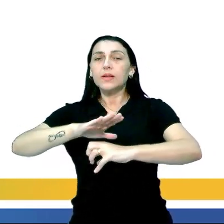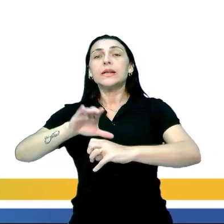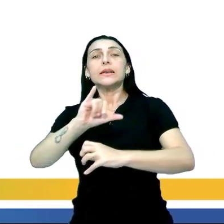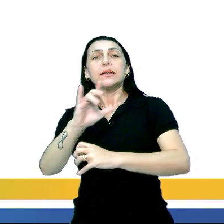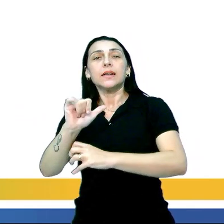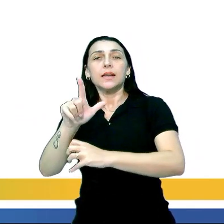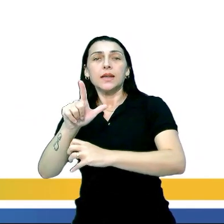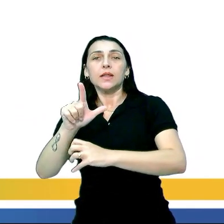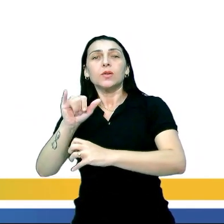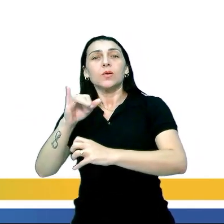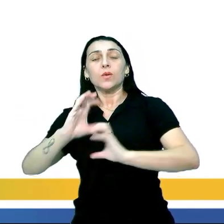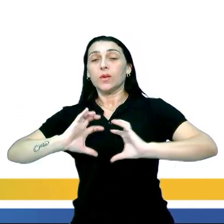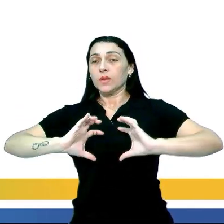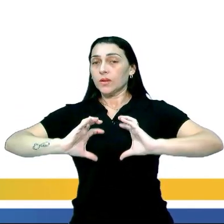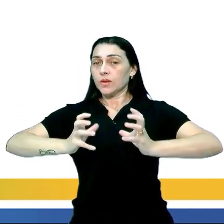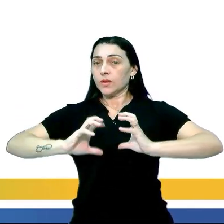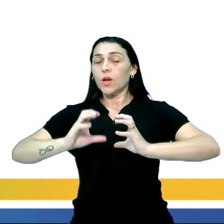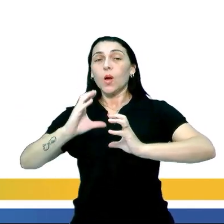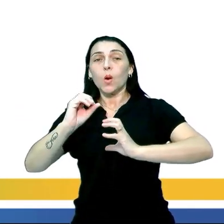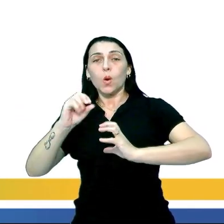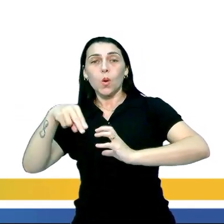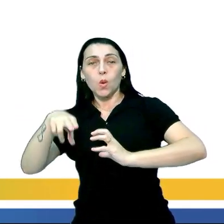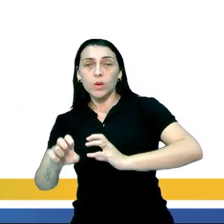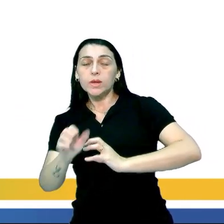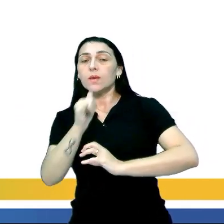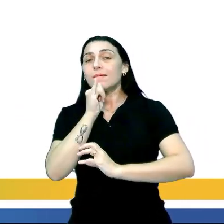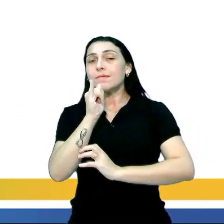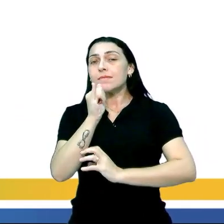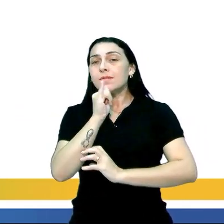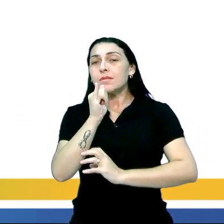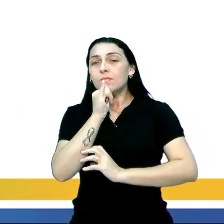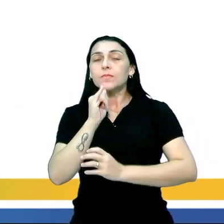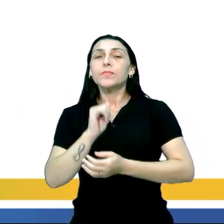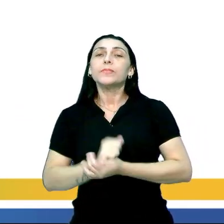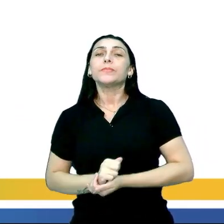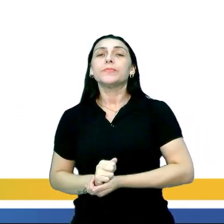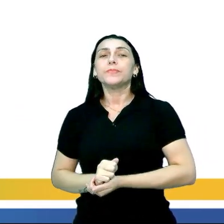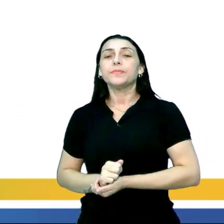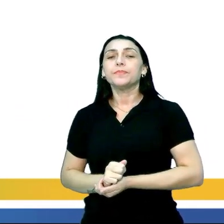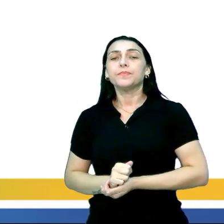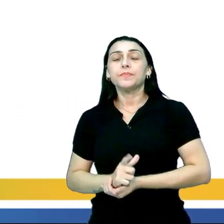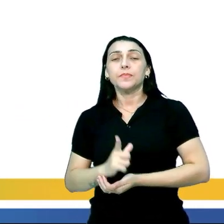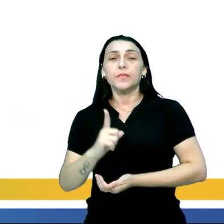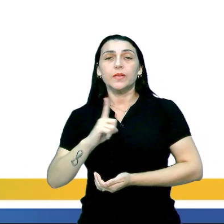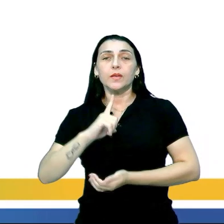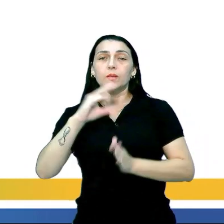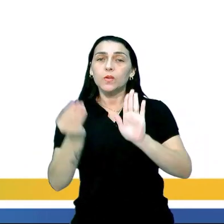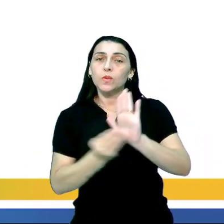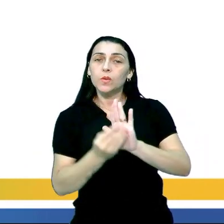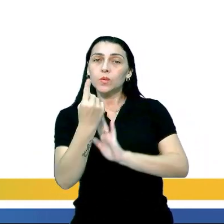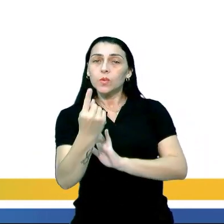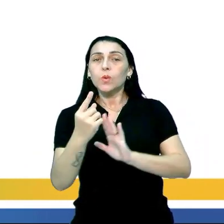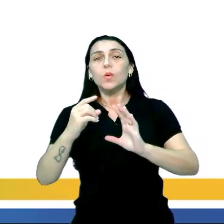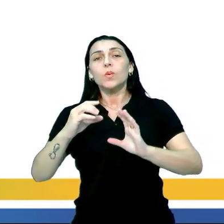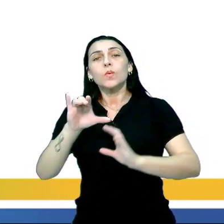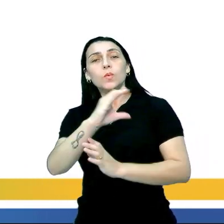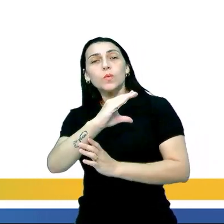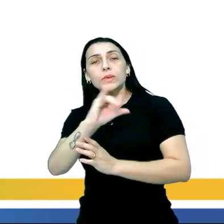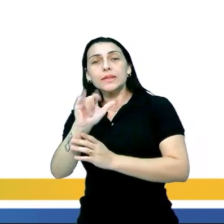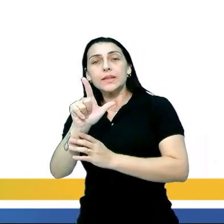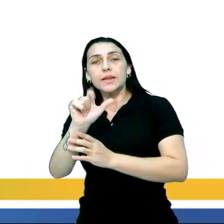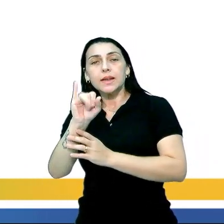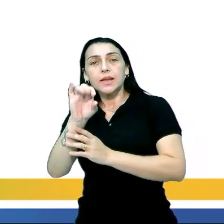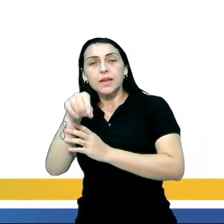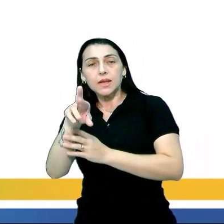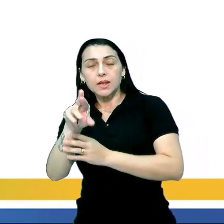Cilindro, esfera e cone são os exemplos. Nesse caso aí, eu só coloquei um cilindro,